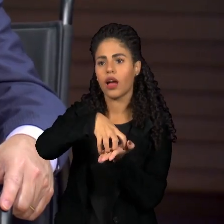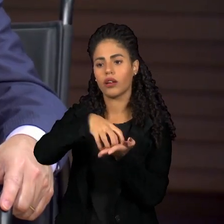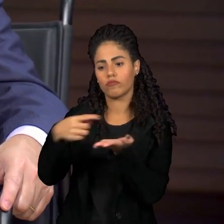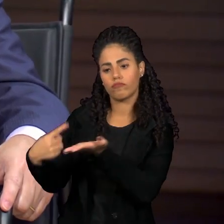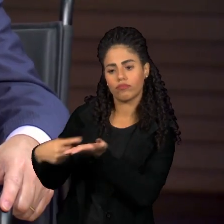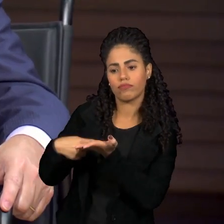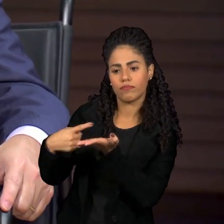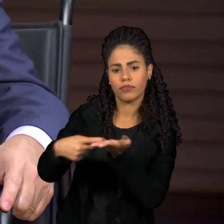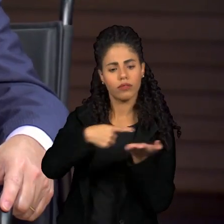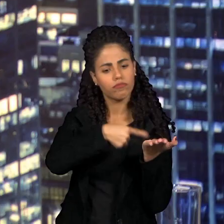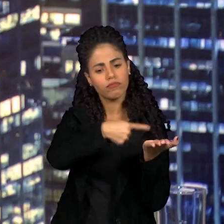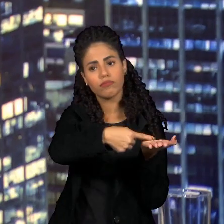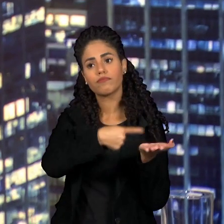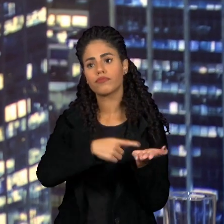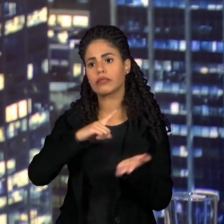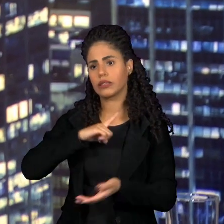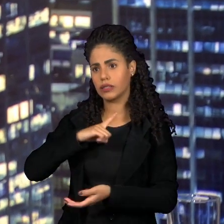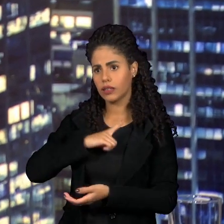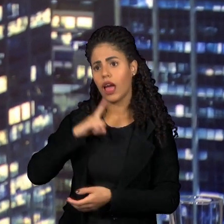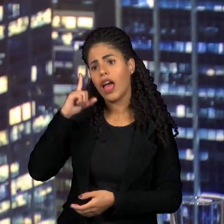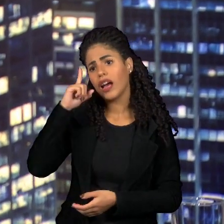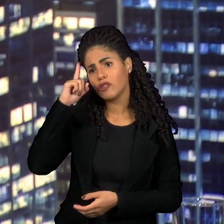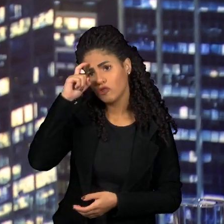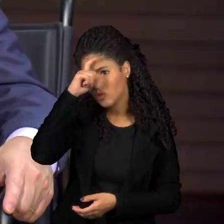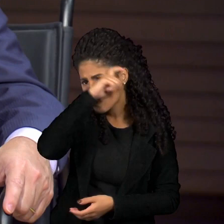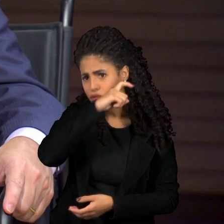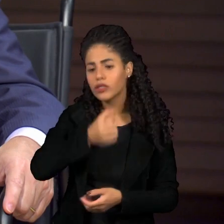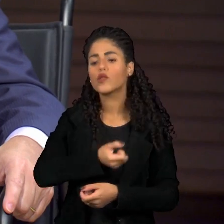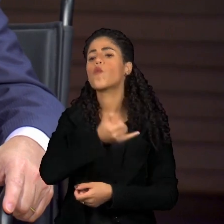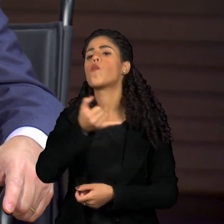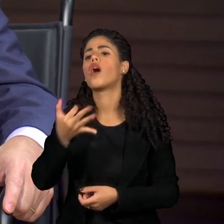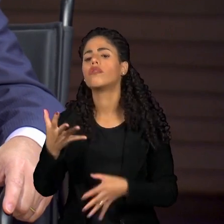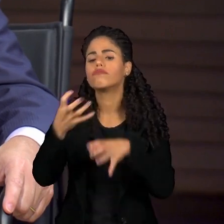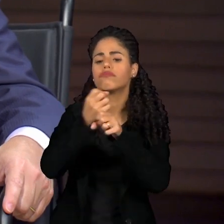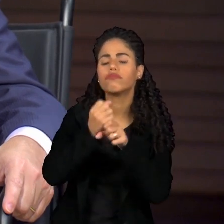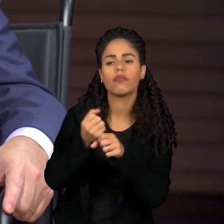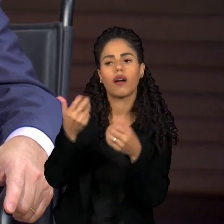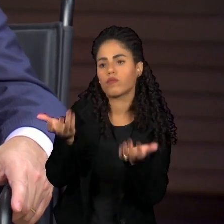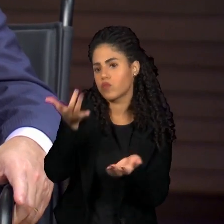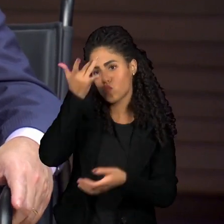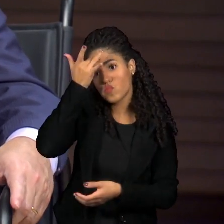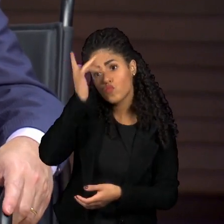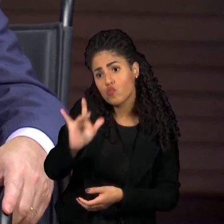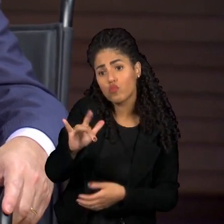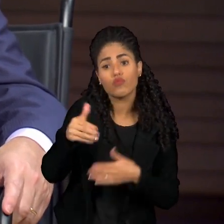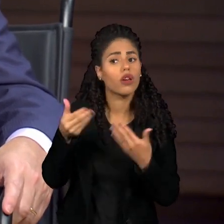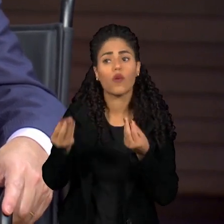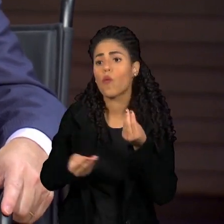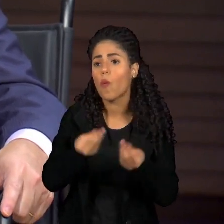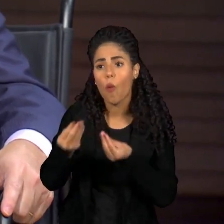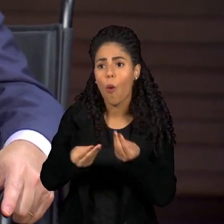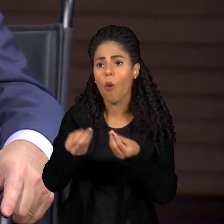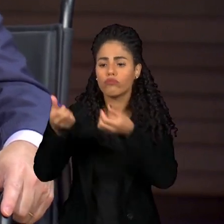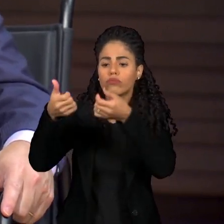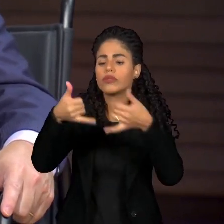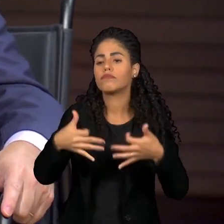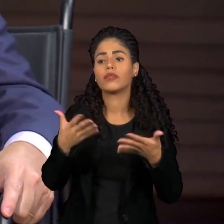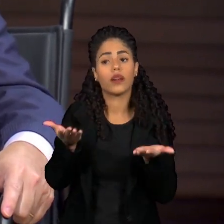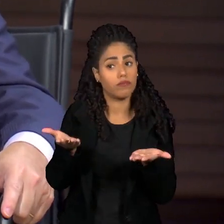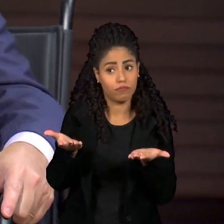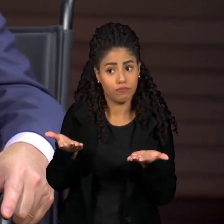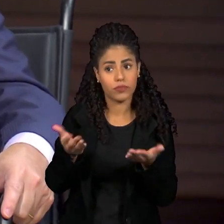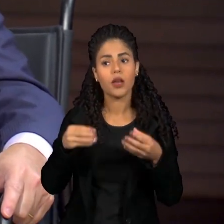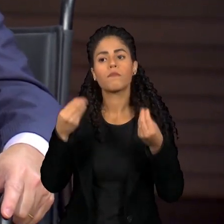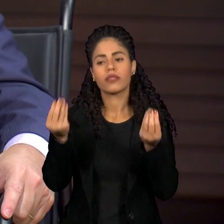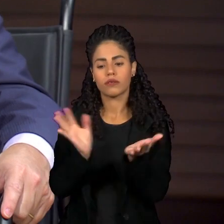Que hoje são, rapidamente... É muito difícil de contar, assim, né? Depois a gente pode até pensar como é que a gente conta isso. Mas eu acho